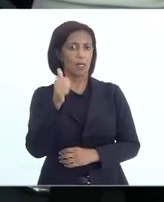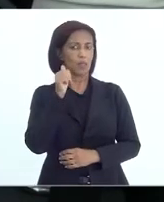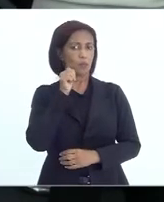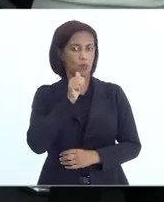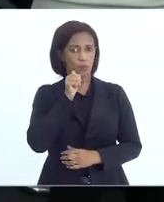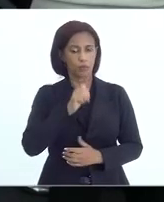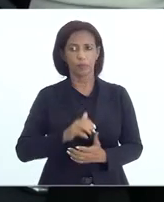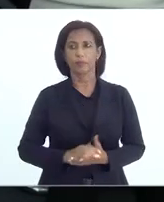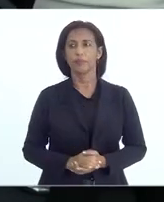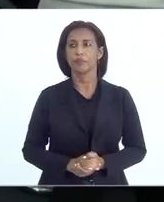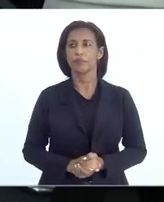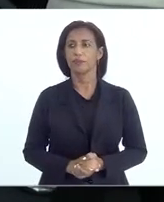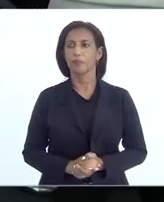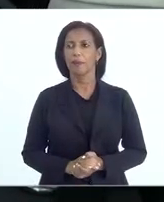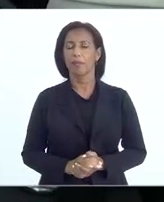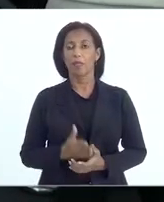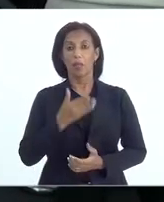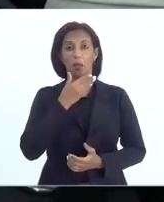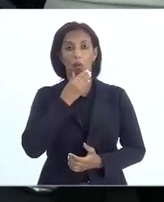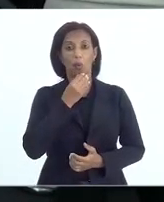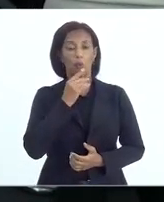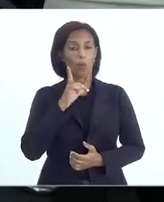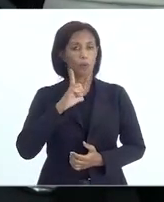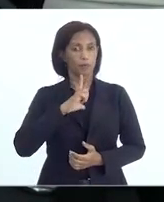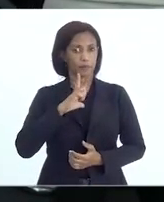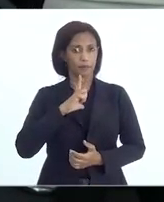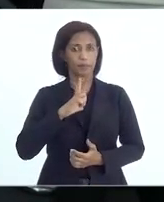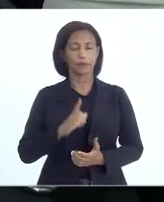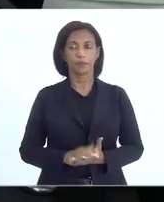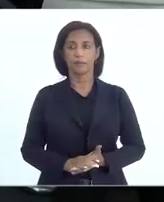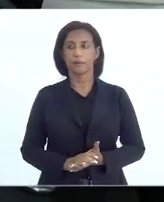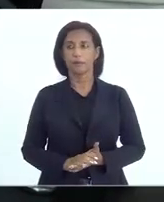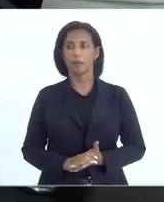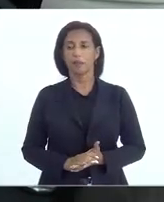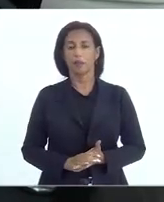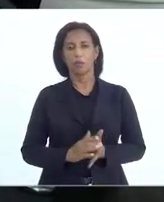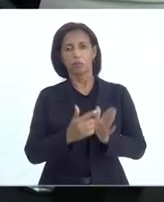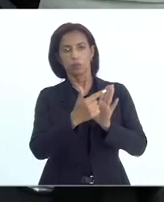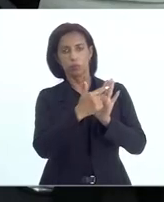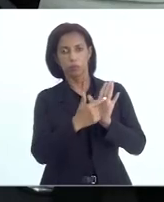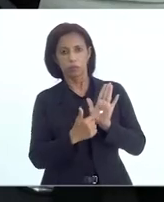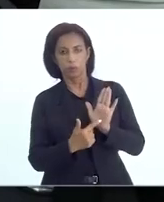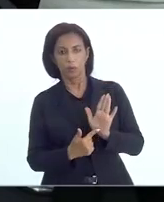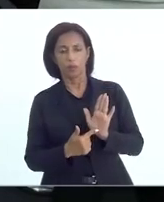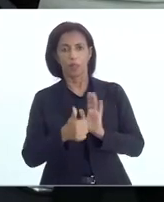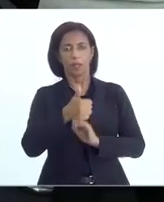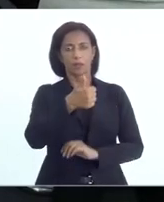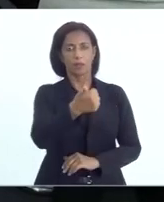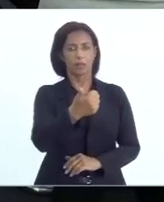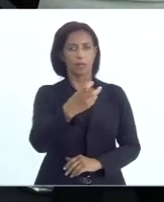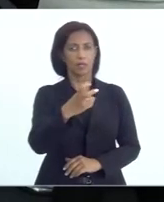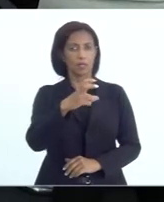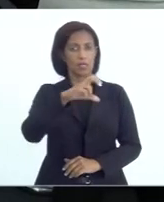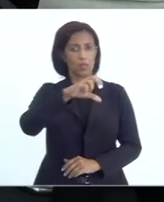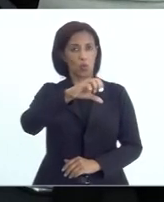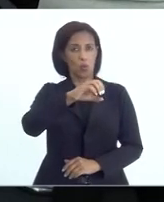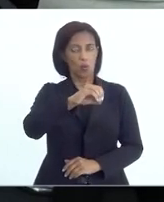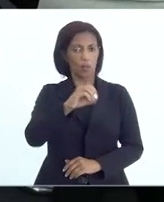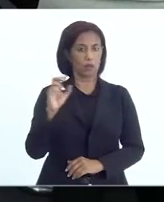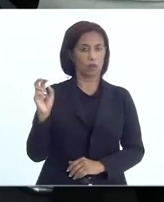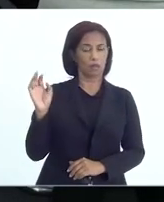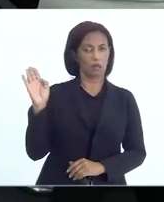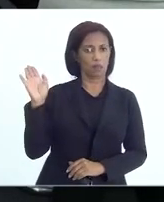femininas masculinos nós temos identificados de recrutamento 150 candidatos